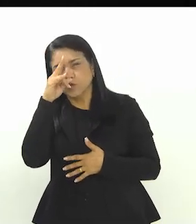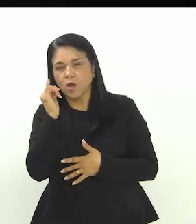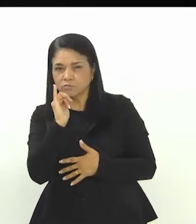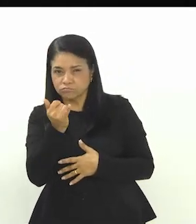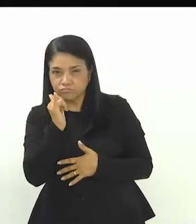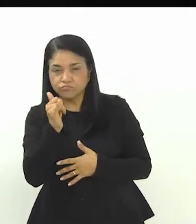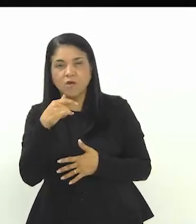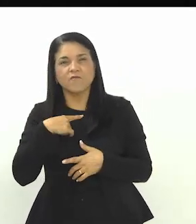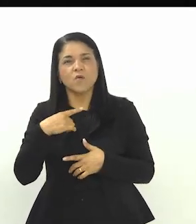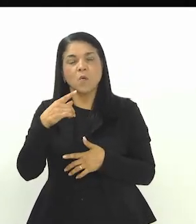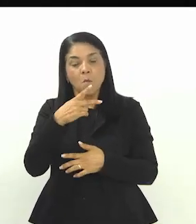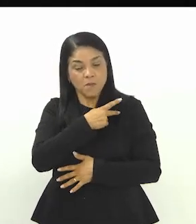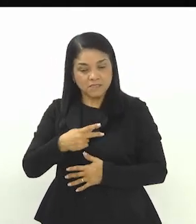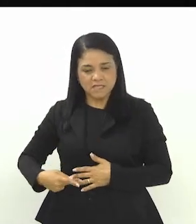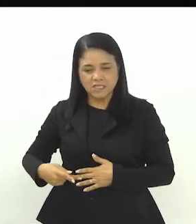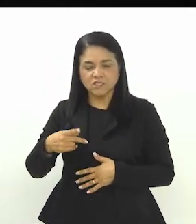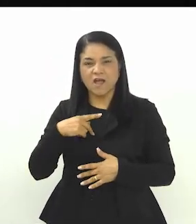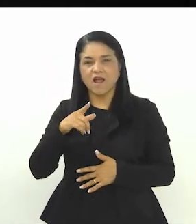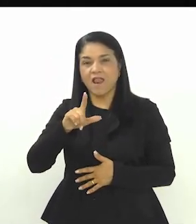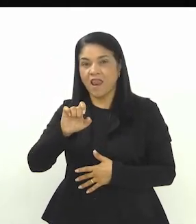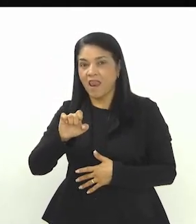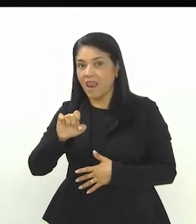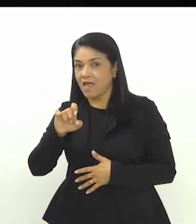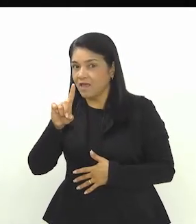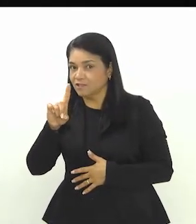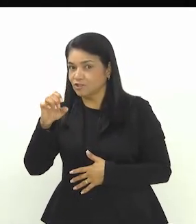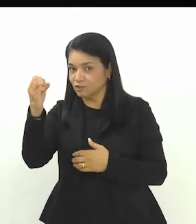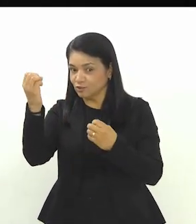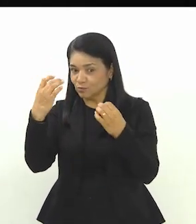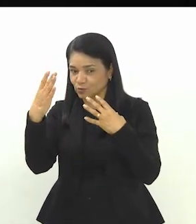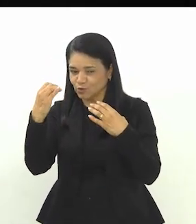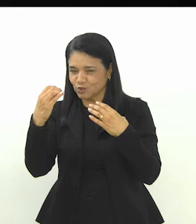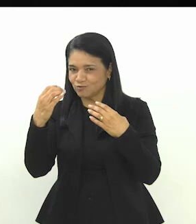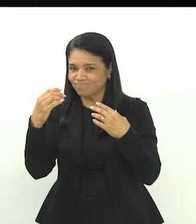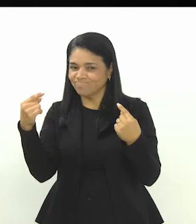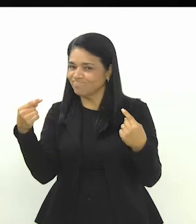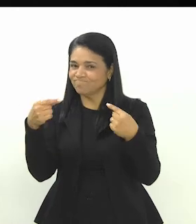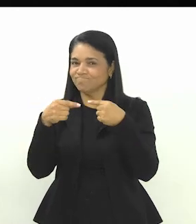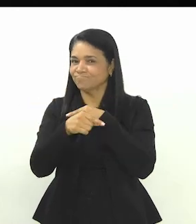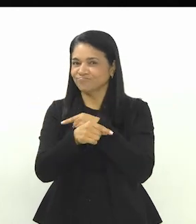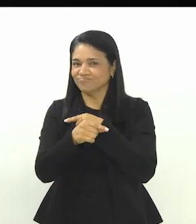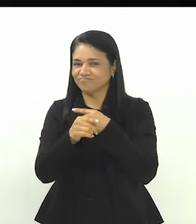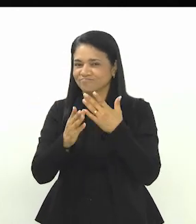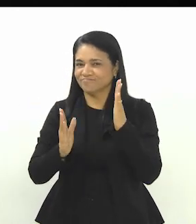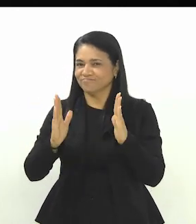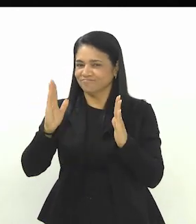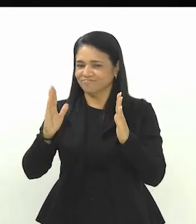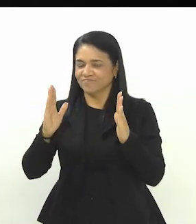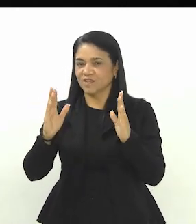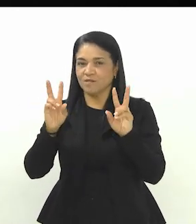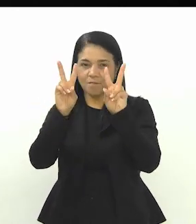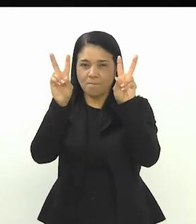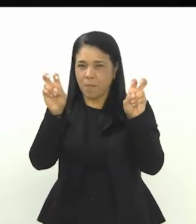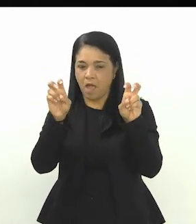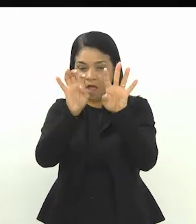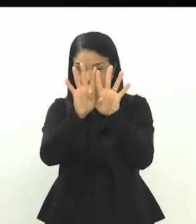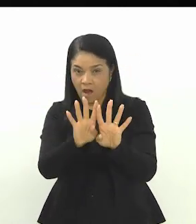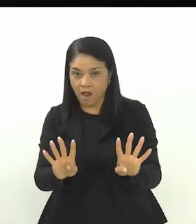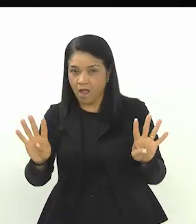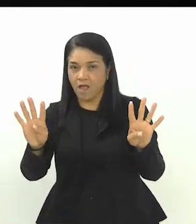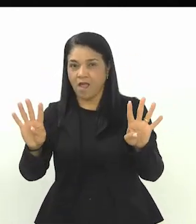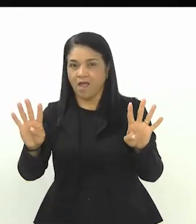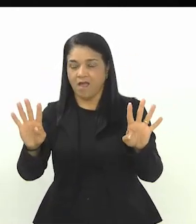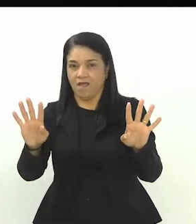engano, aí o presidente, vamos botar uns LEDs aqui. Não dá, eu falei, né? olha só, LED não dialoga com o período dessa alegoria. É